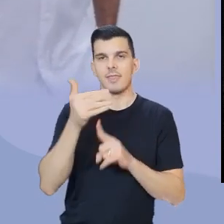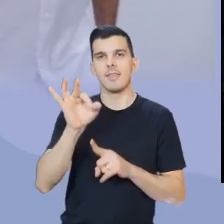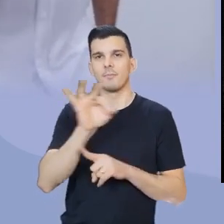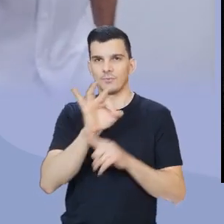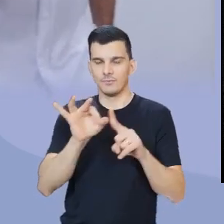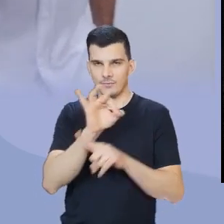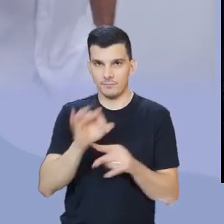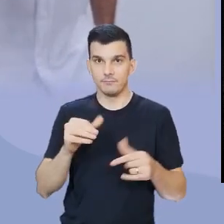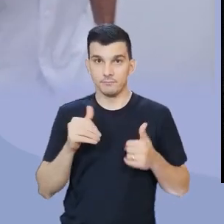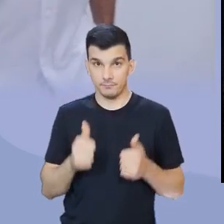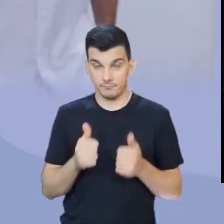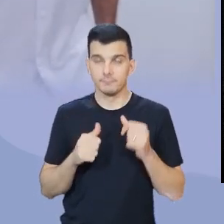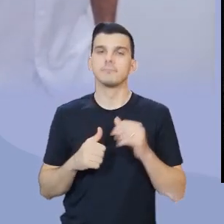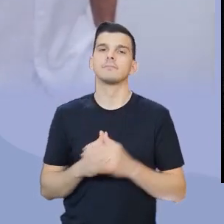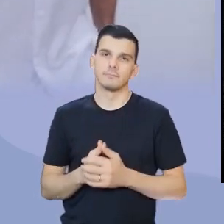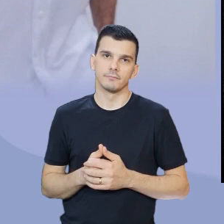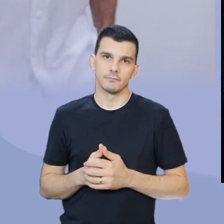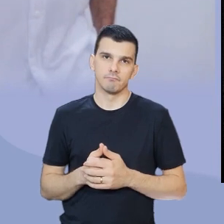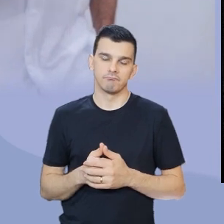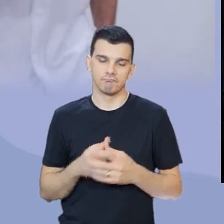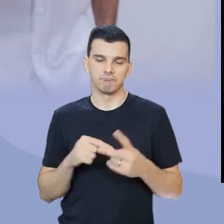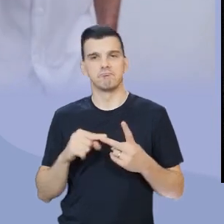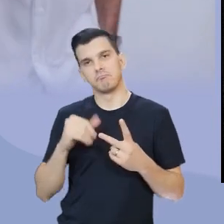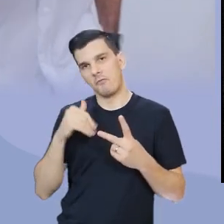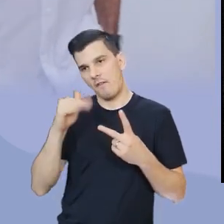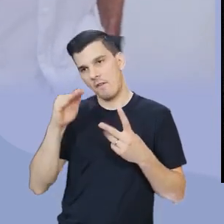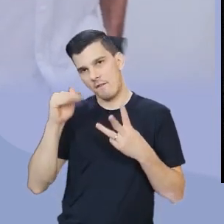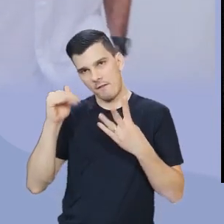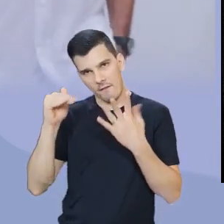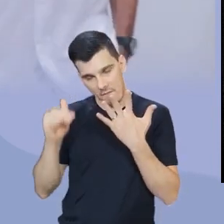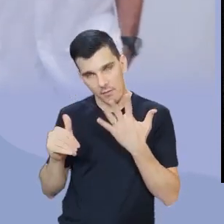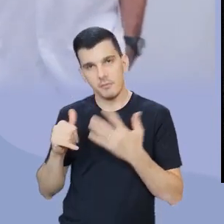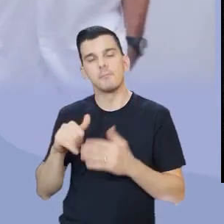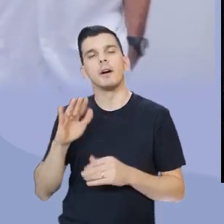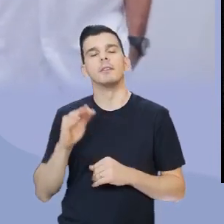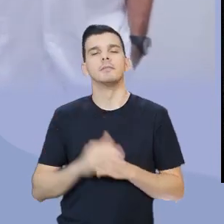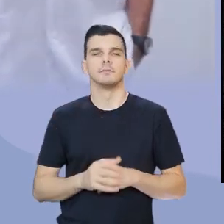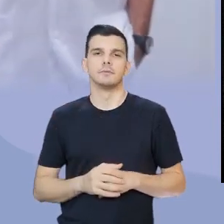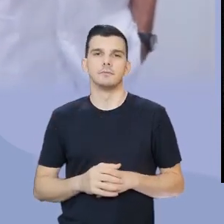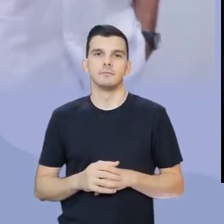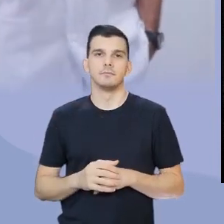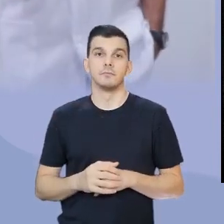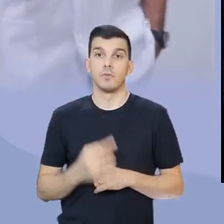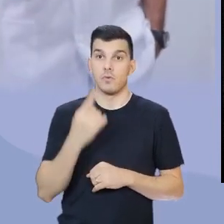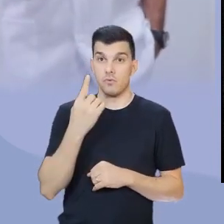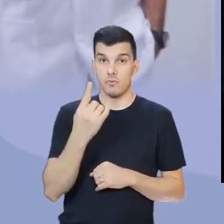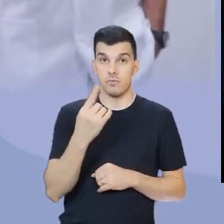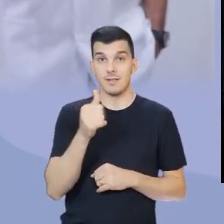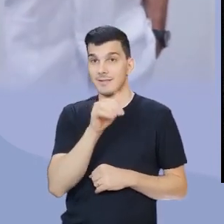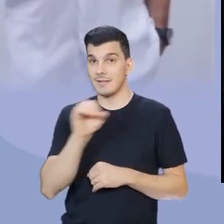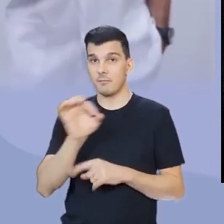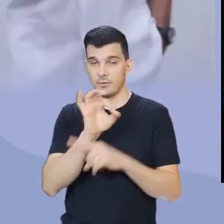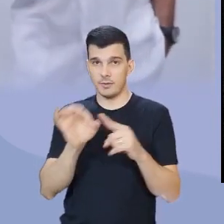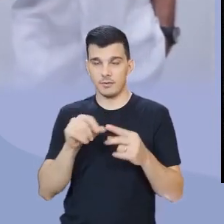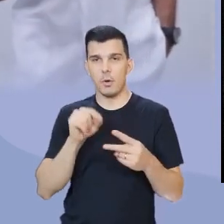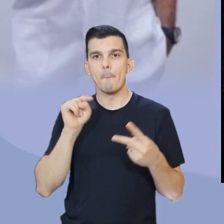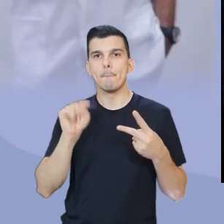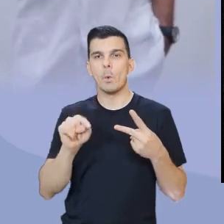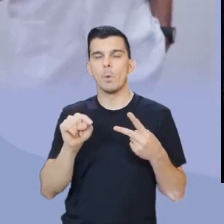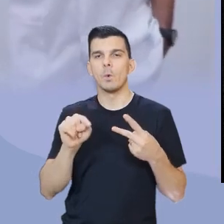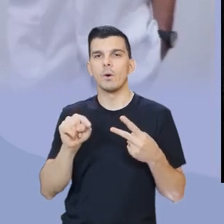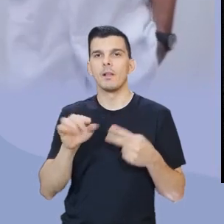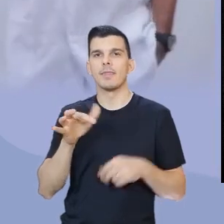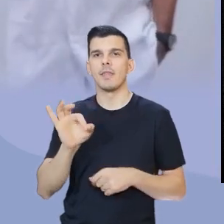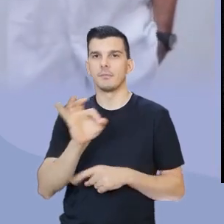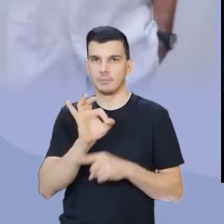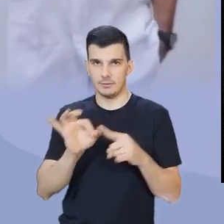10%. 1,2, você está aumentando 20%. 1,3, você está aumentando 30%. O 1 é o 100% e o 0,1 é